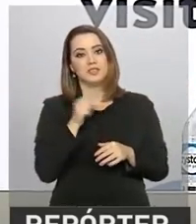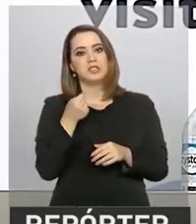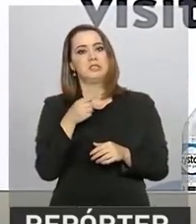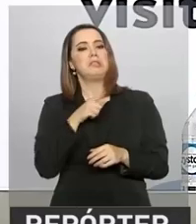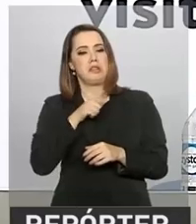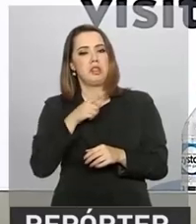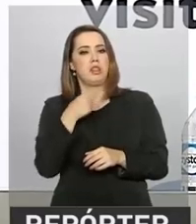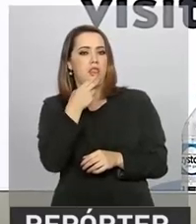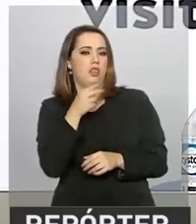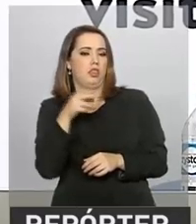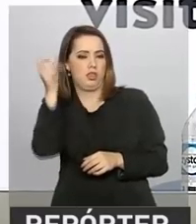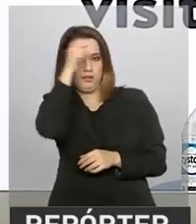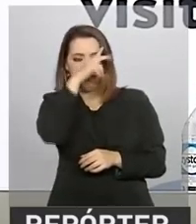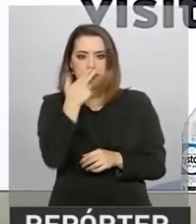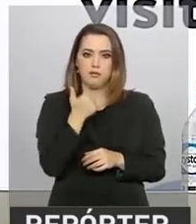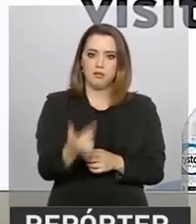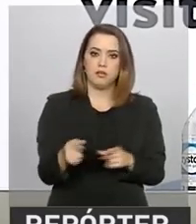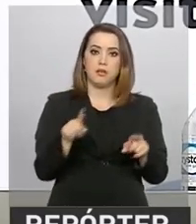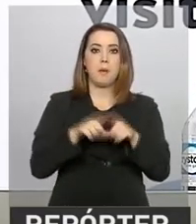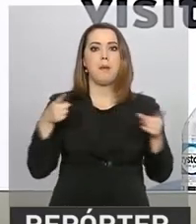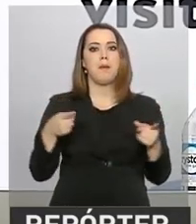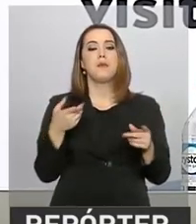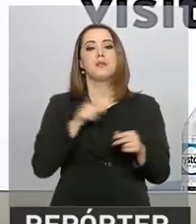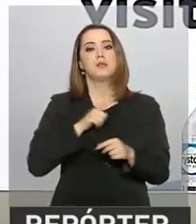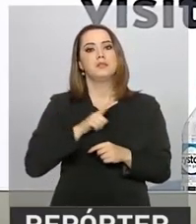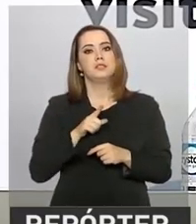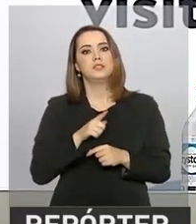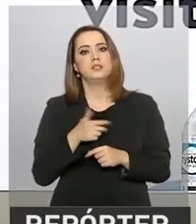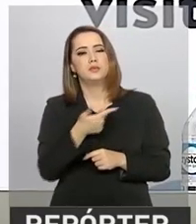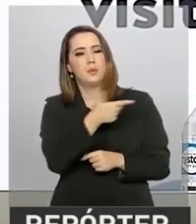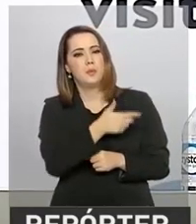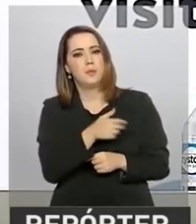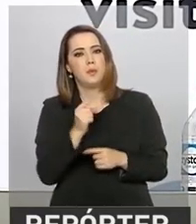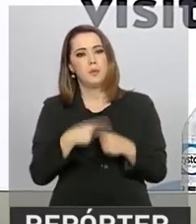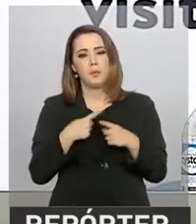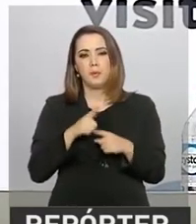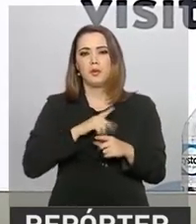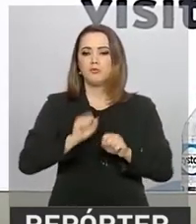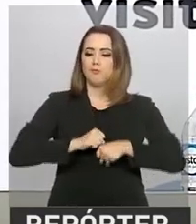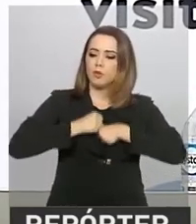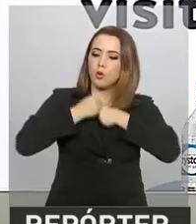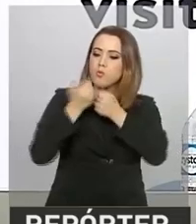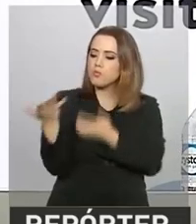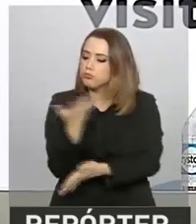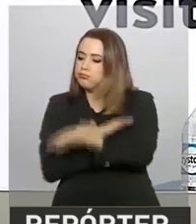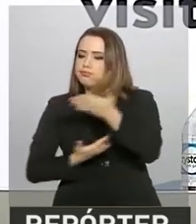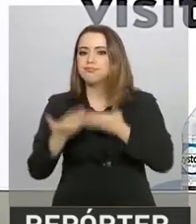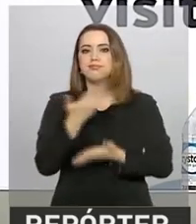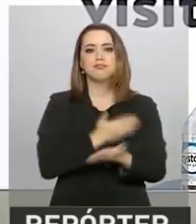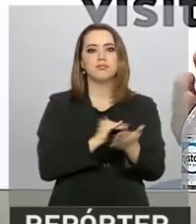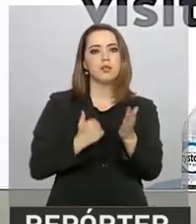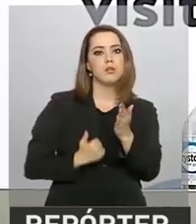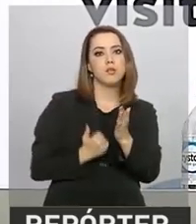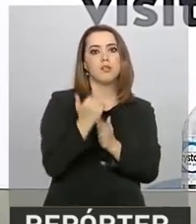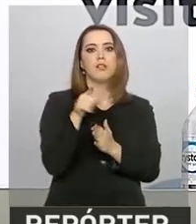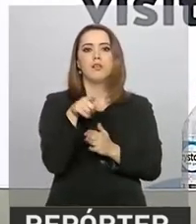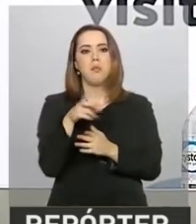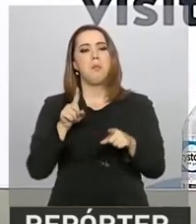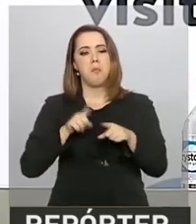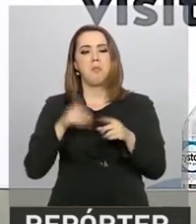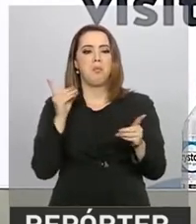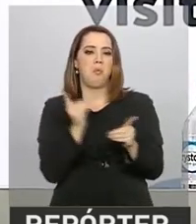idioma compensasse isso por um um um esforço de relacionamento cada vez mais raro E aí